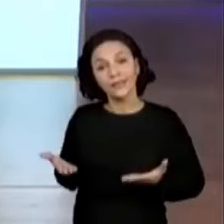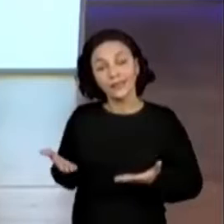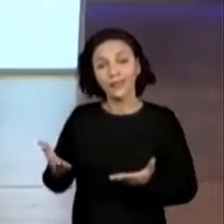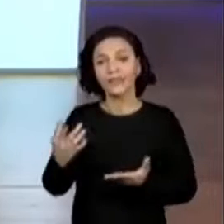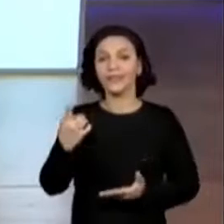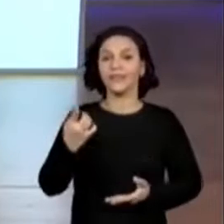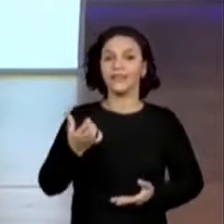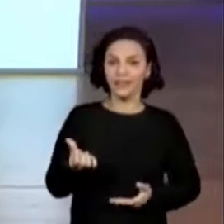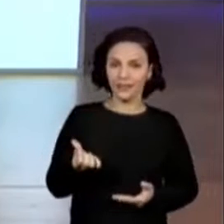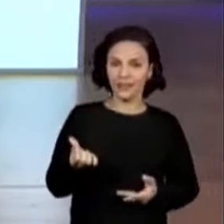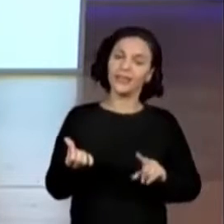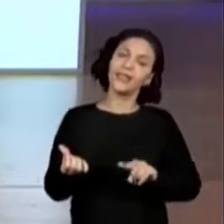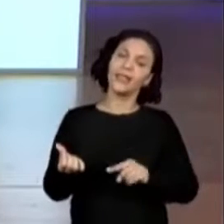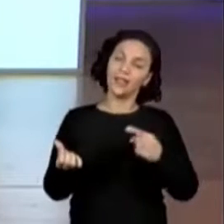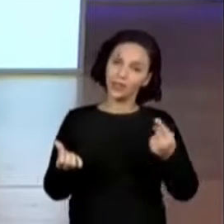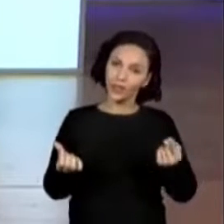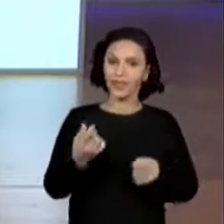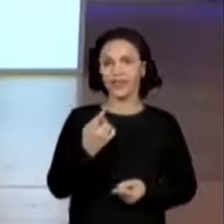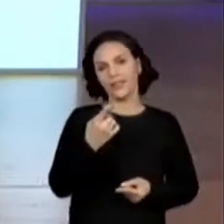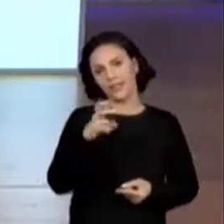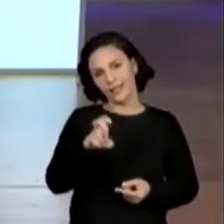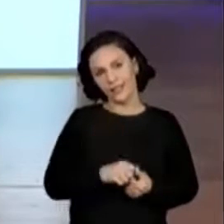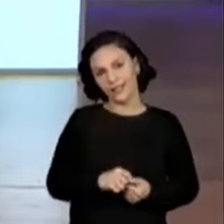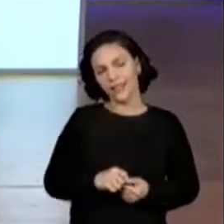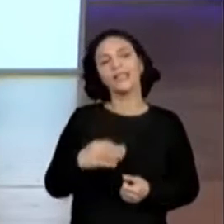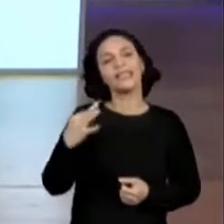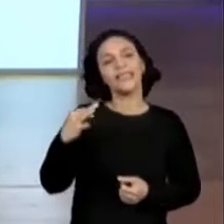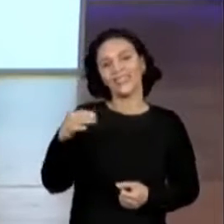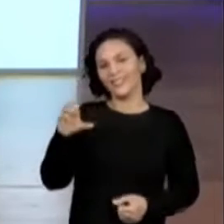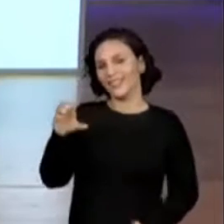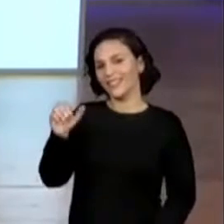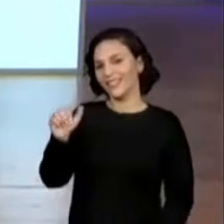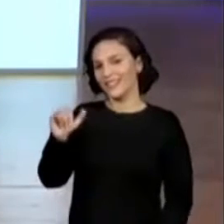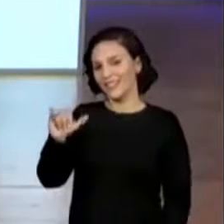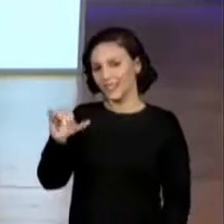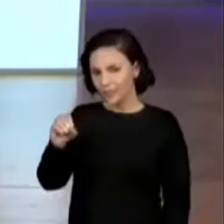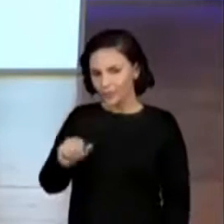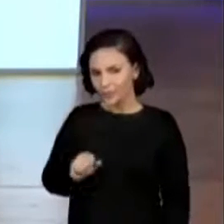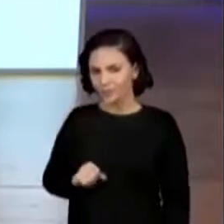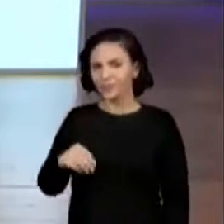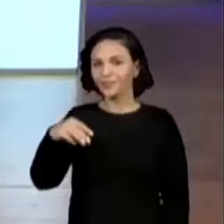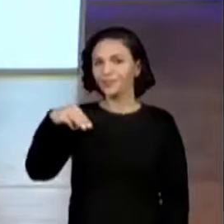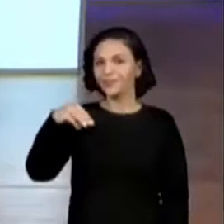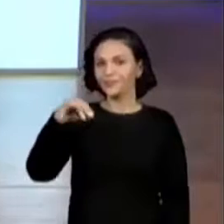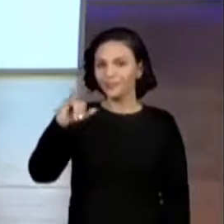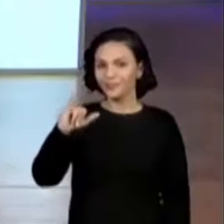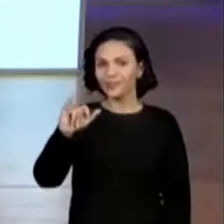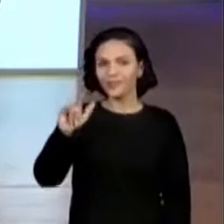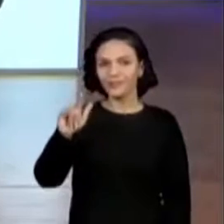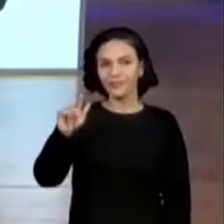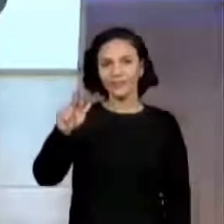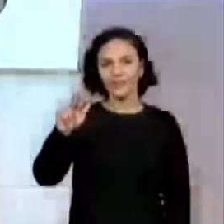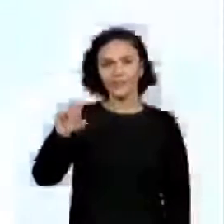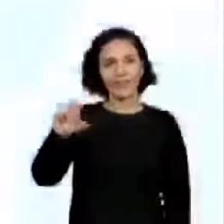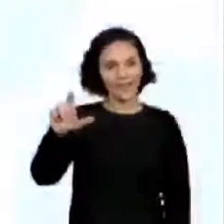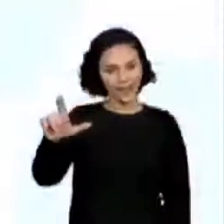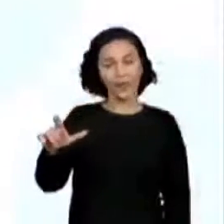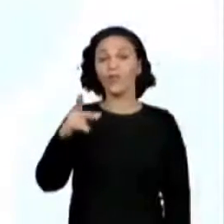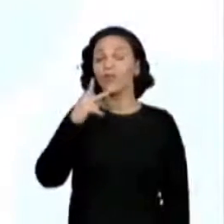Caio já colocou lá 15, o Miguel também. Então, na outra nós tínhamos